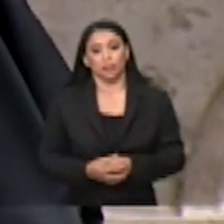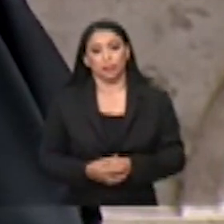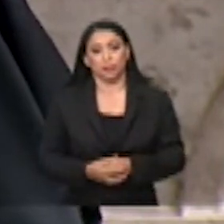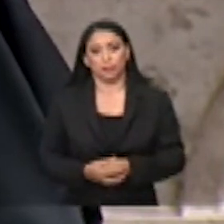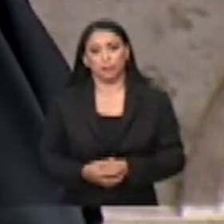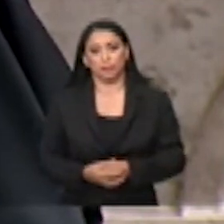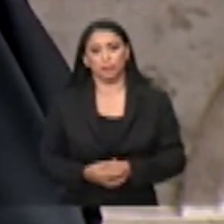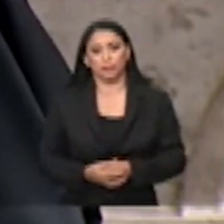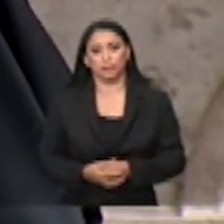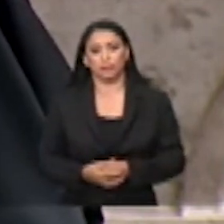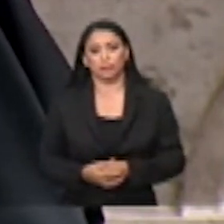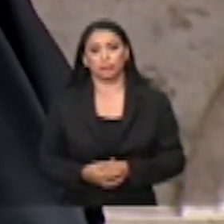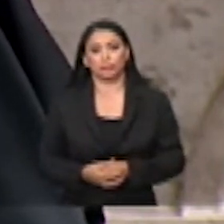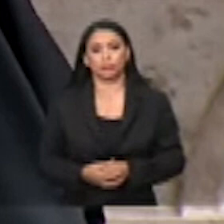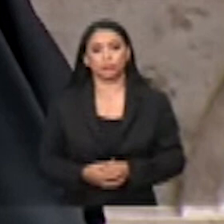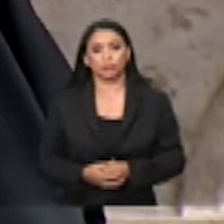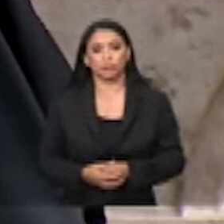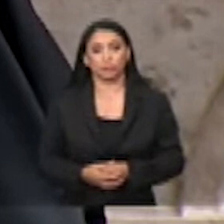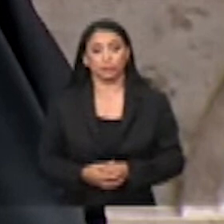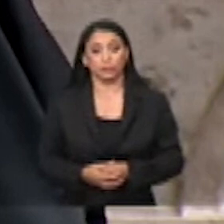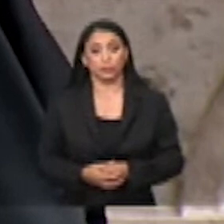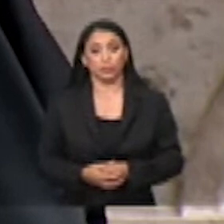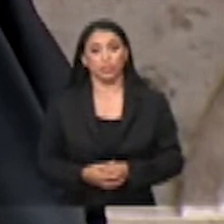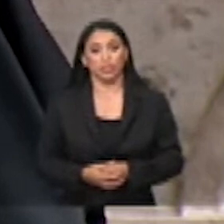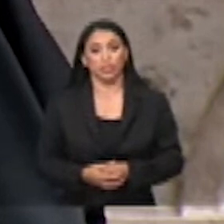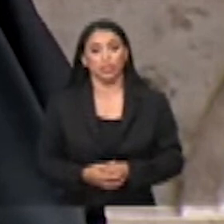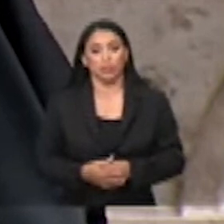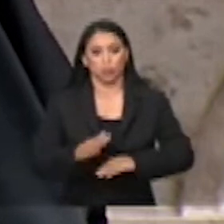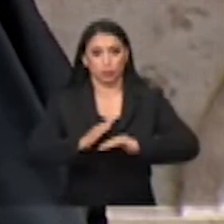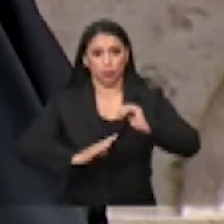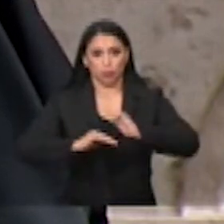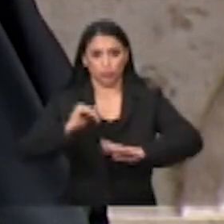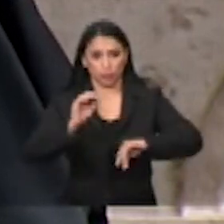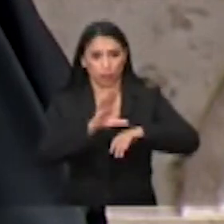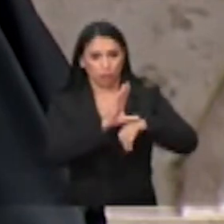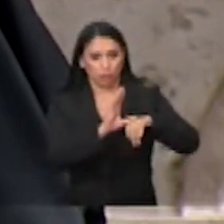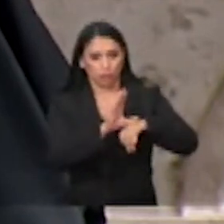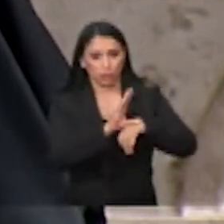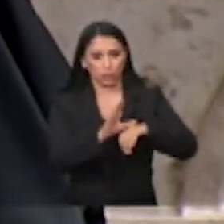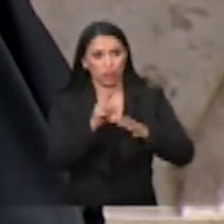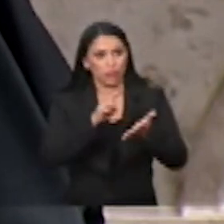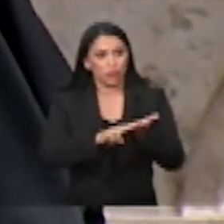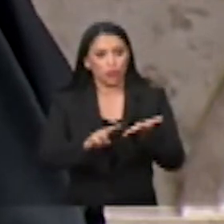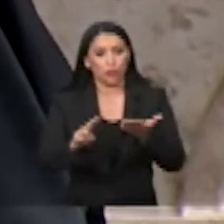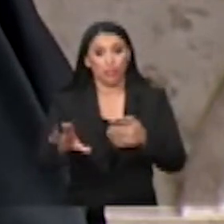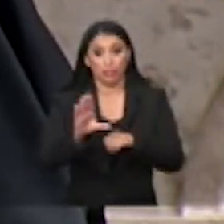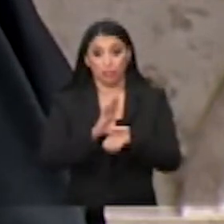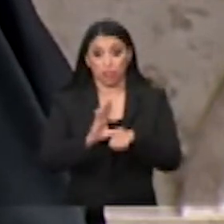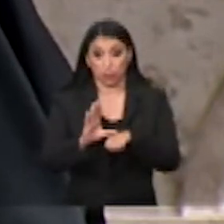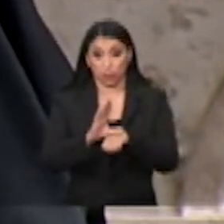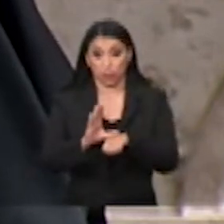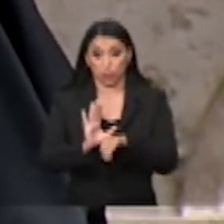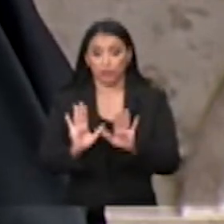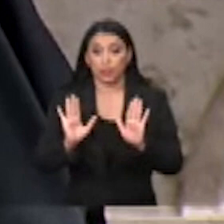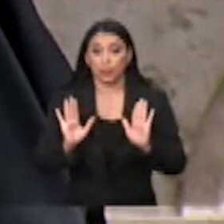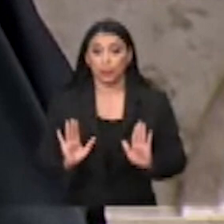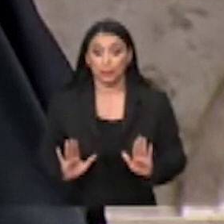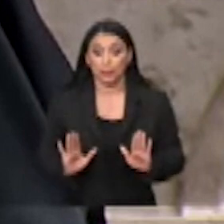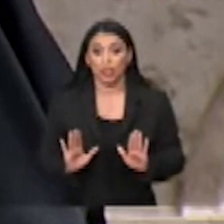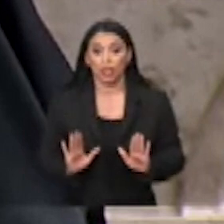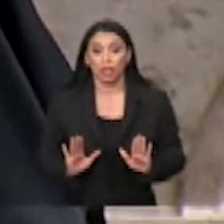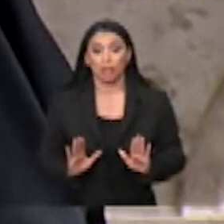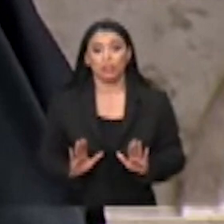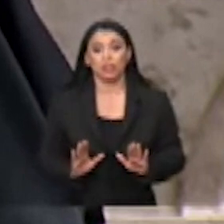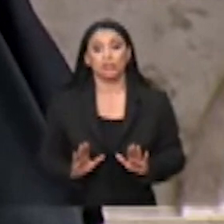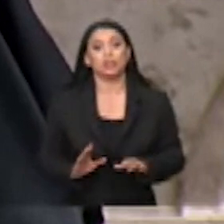que os clássicos constitucionalistas distinguiam Carta de Constituição, mas aqui, no dizer do